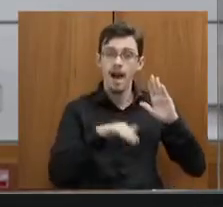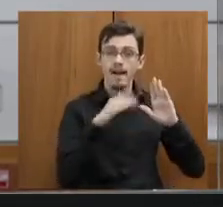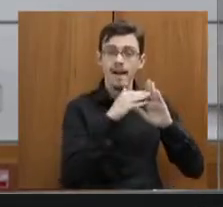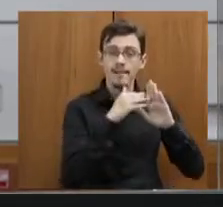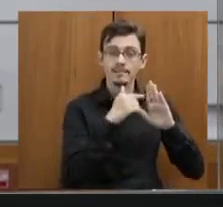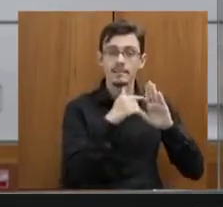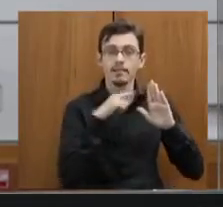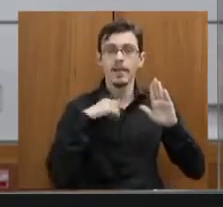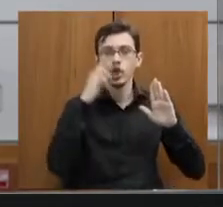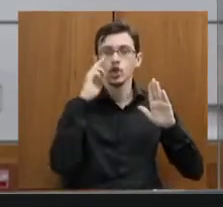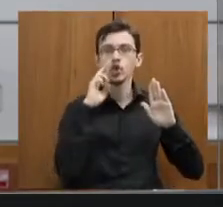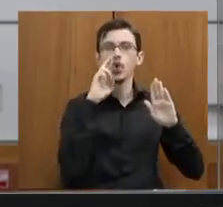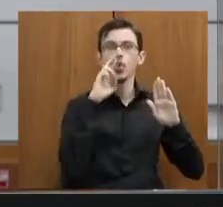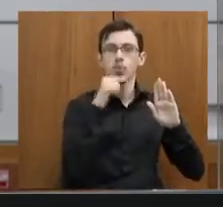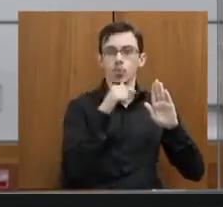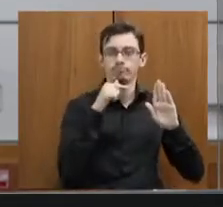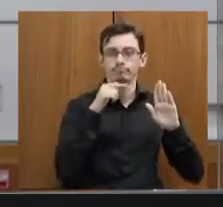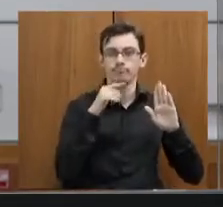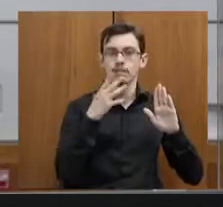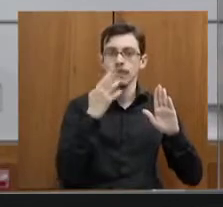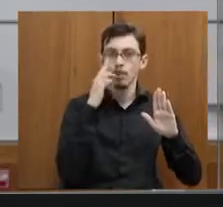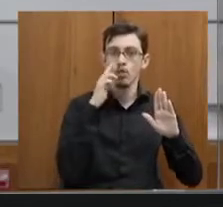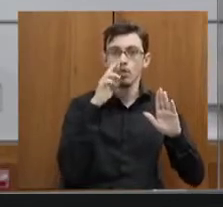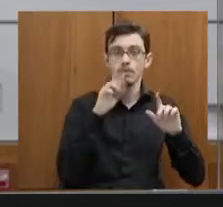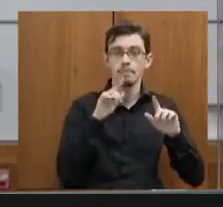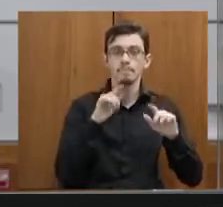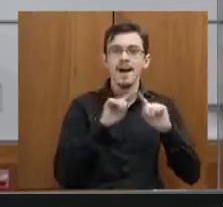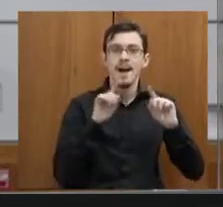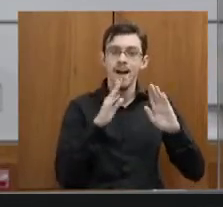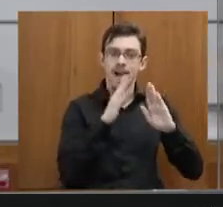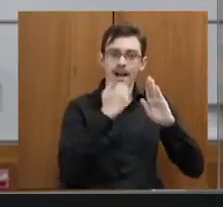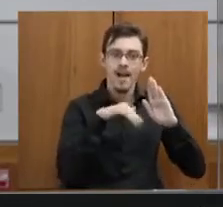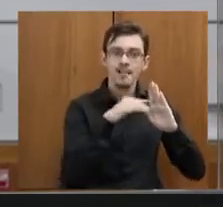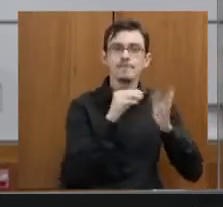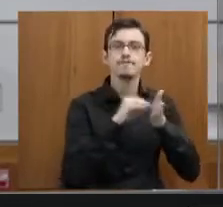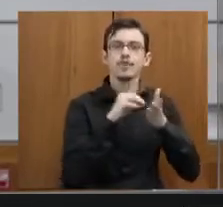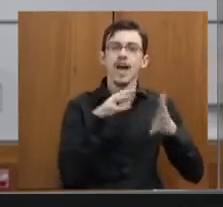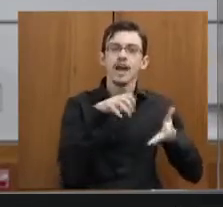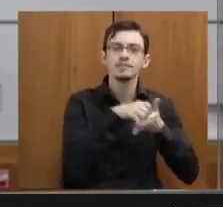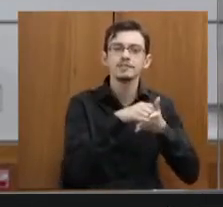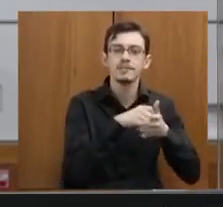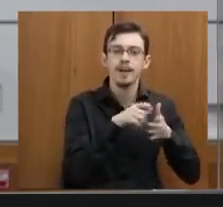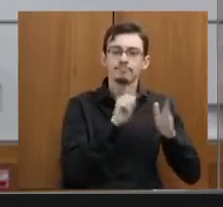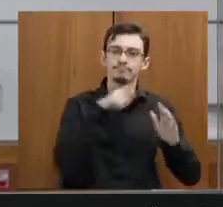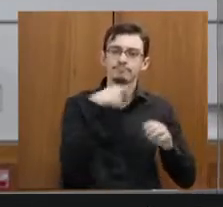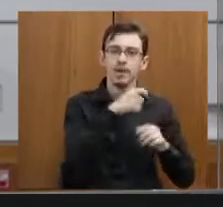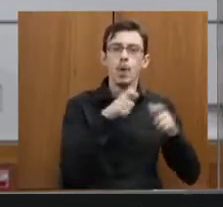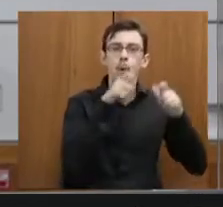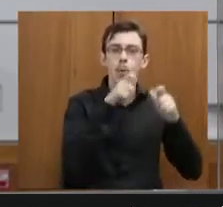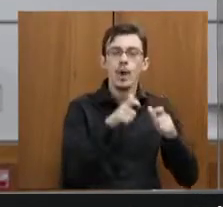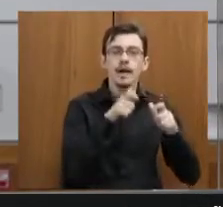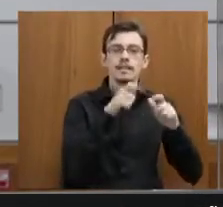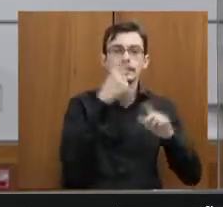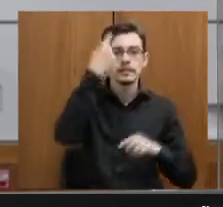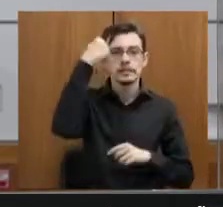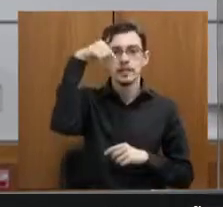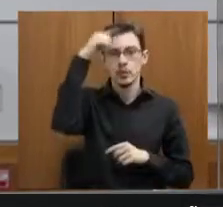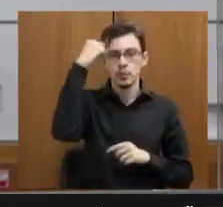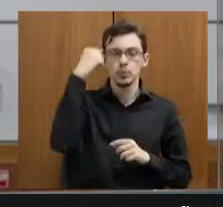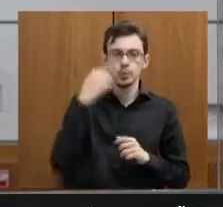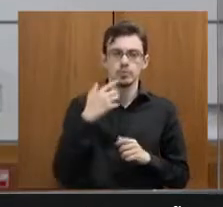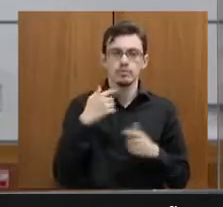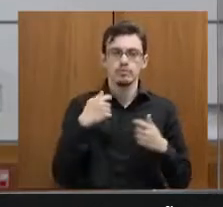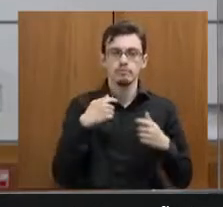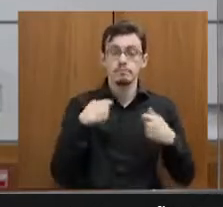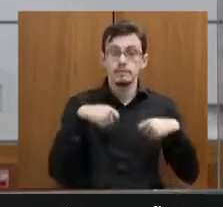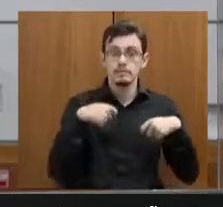como é como com espaço não é um espaço sagrado no espaço também né dentro dessa gado também é de outro